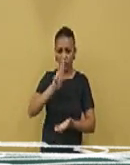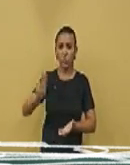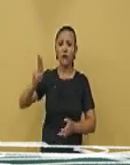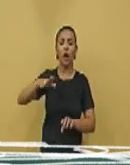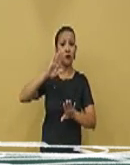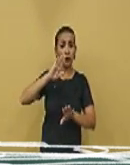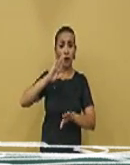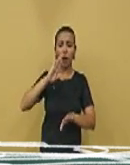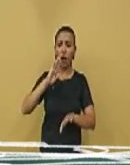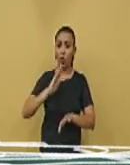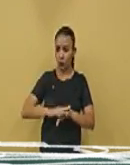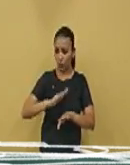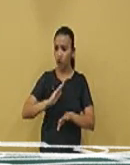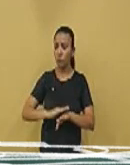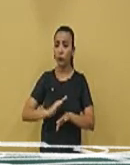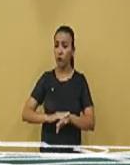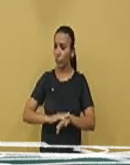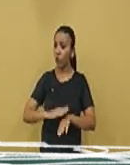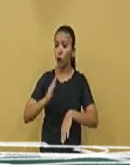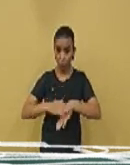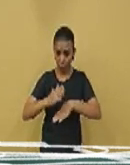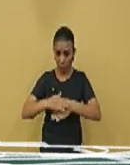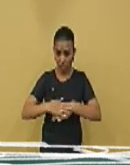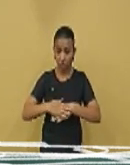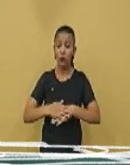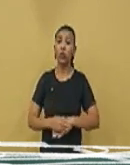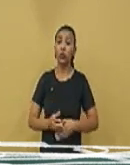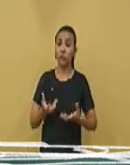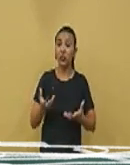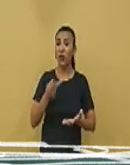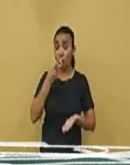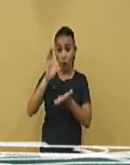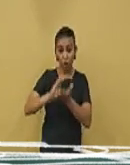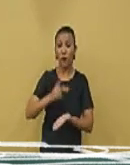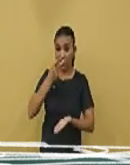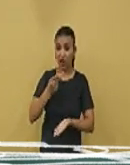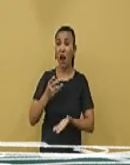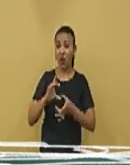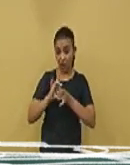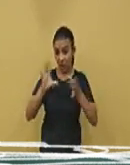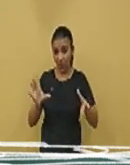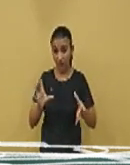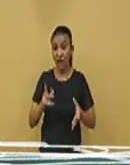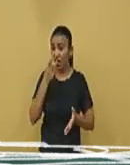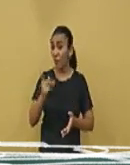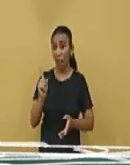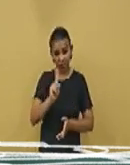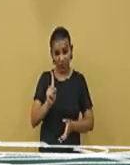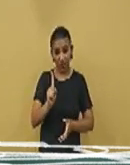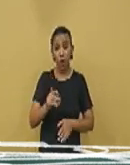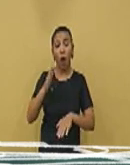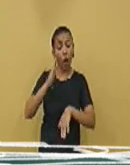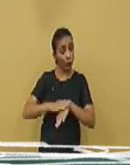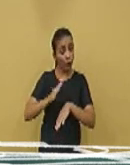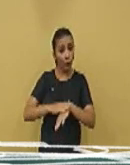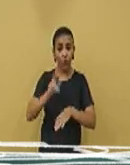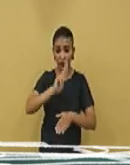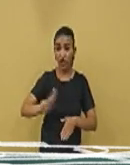COUNE definir que tem ponto, tem ponto. Se ele definir que não tem, não tem. E a autonomia universitária está garantida.